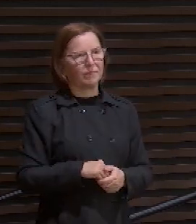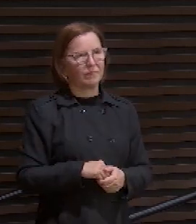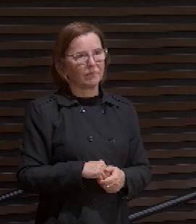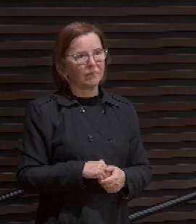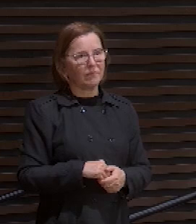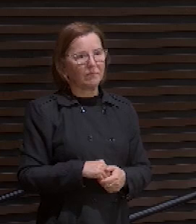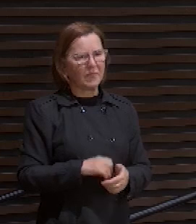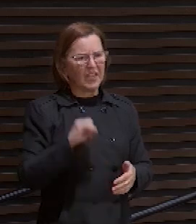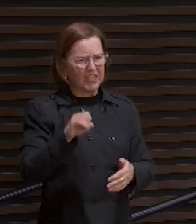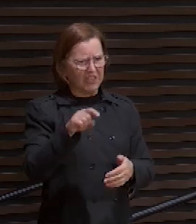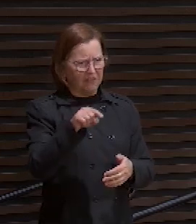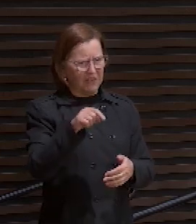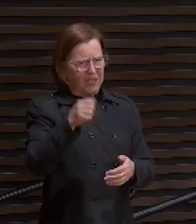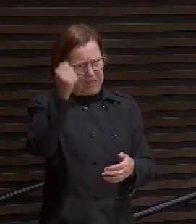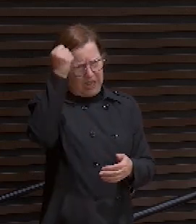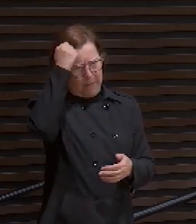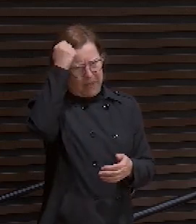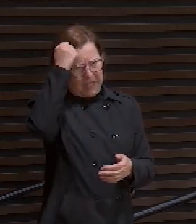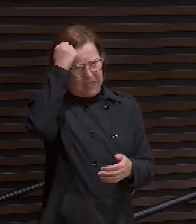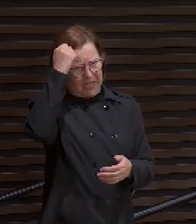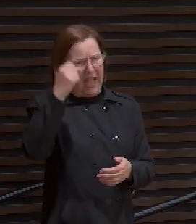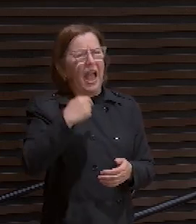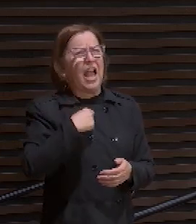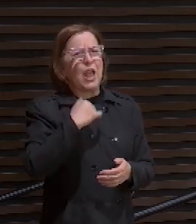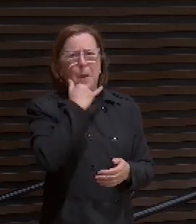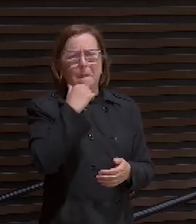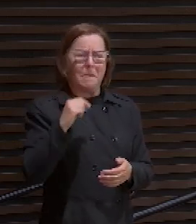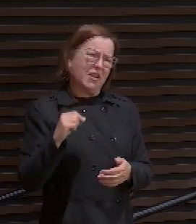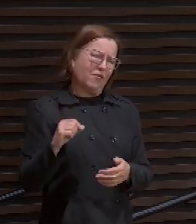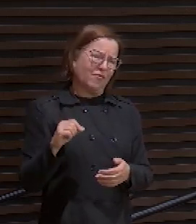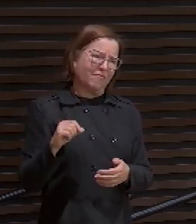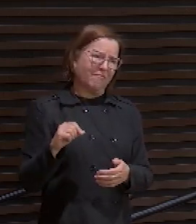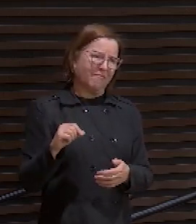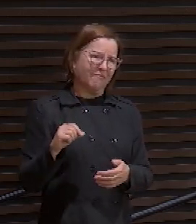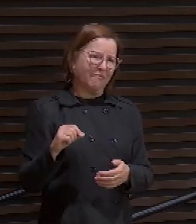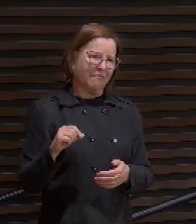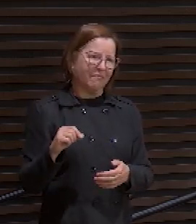Se você se arrepender, eu perdoo.